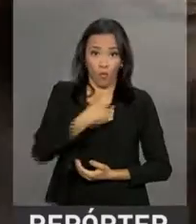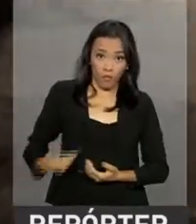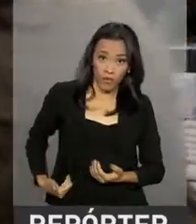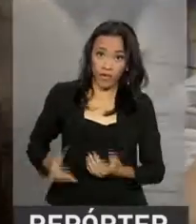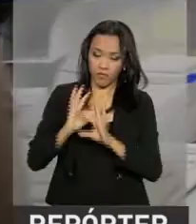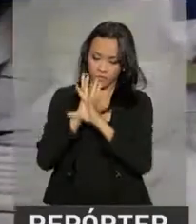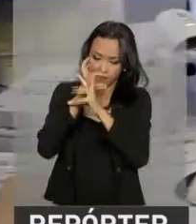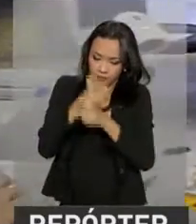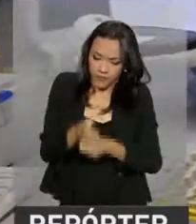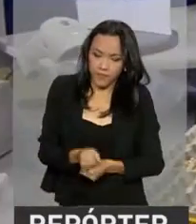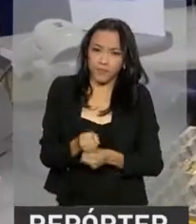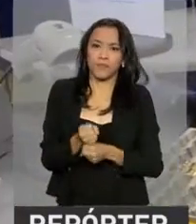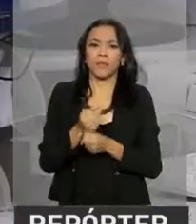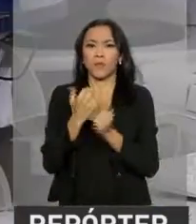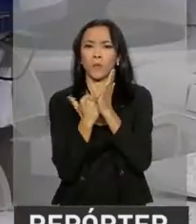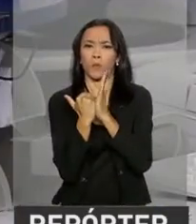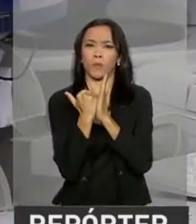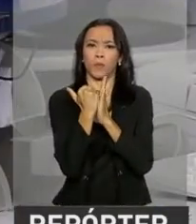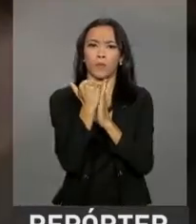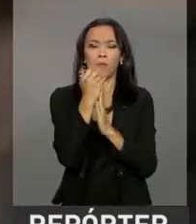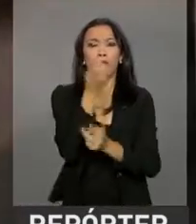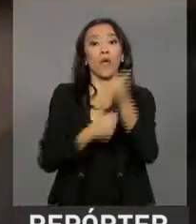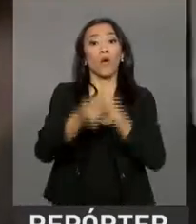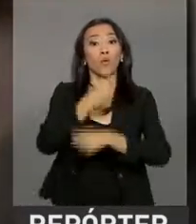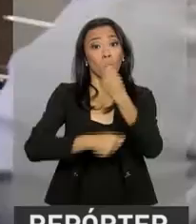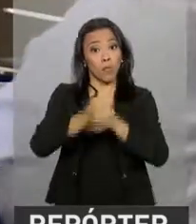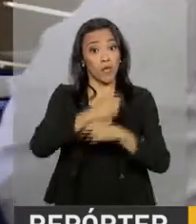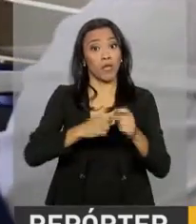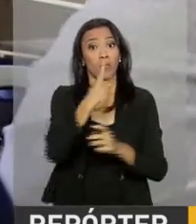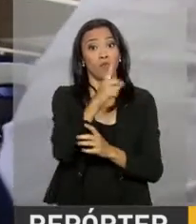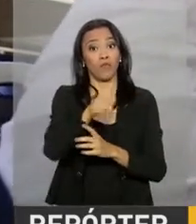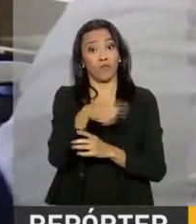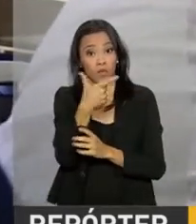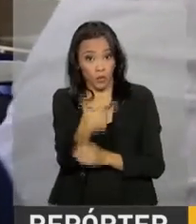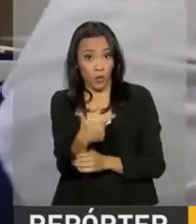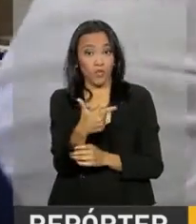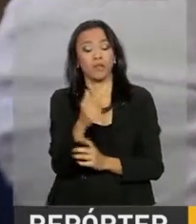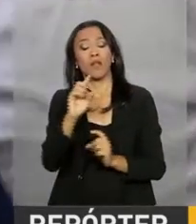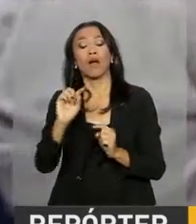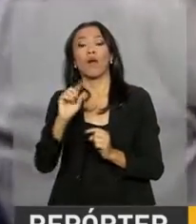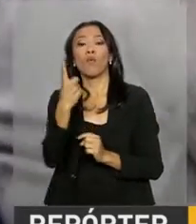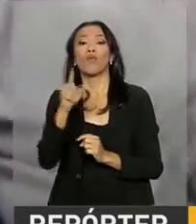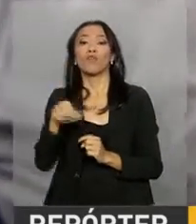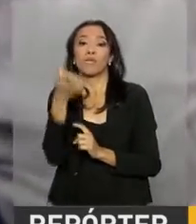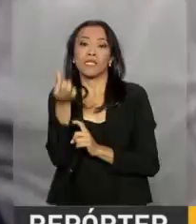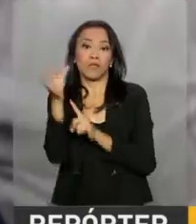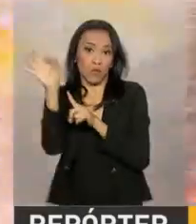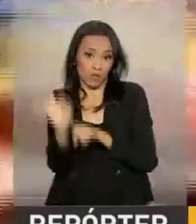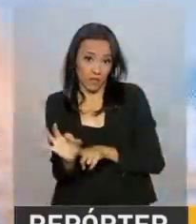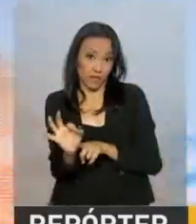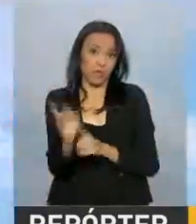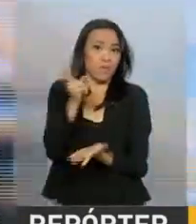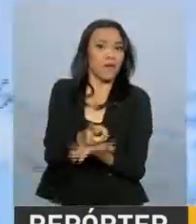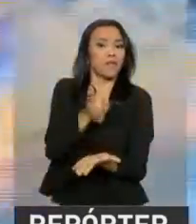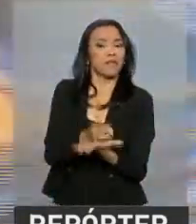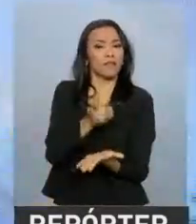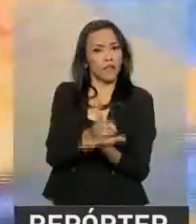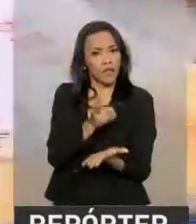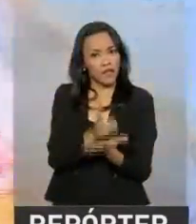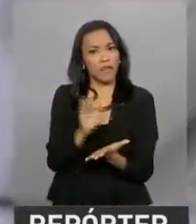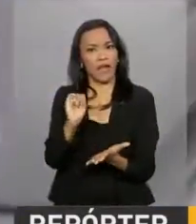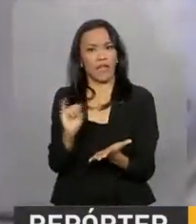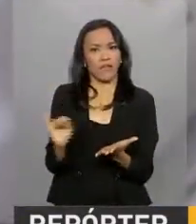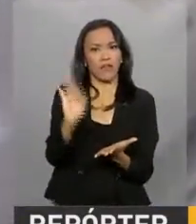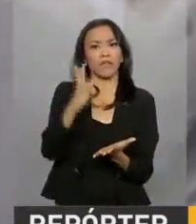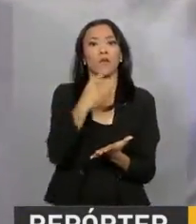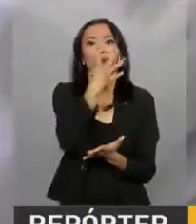revisou a meta de crescimento da economia para o ano que vem de 1,2% para 1,6% e manteve a projeção de inflação